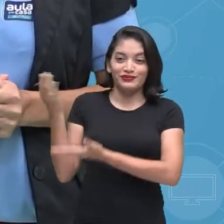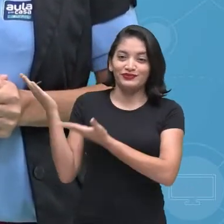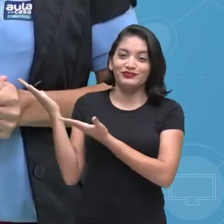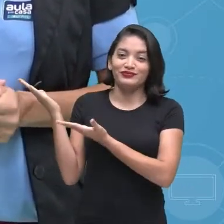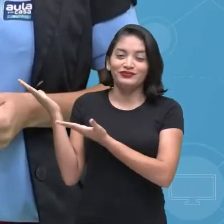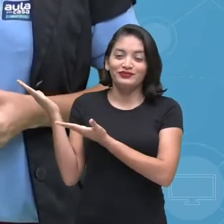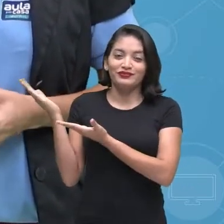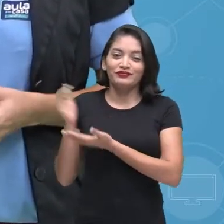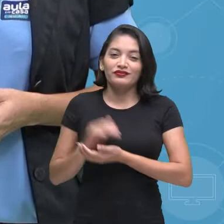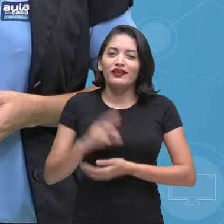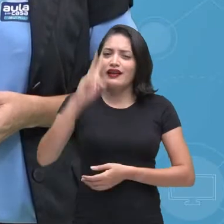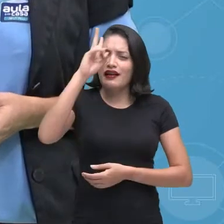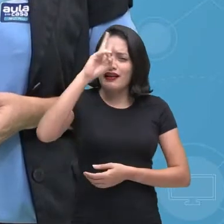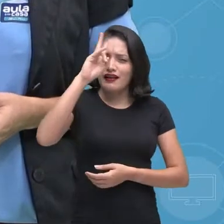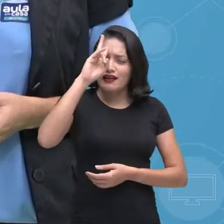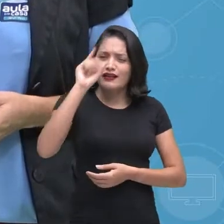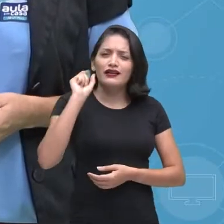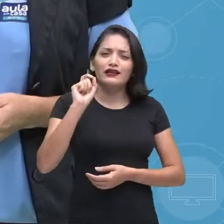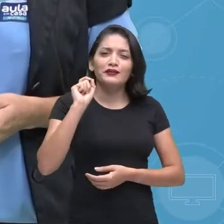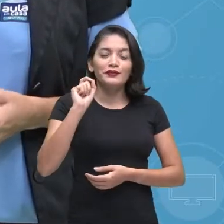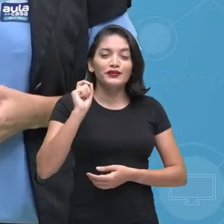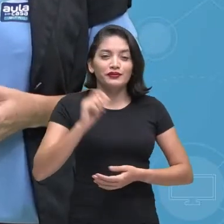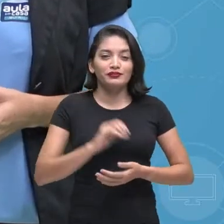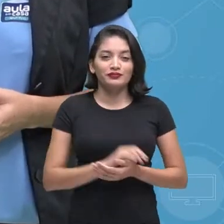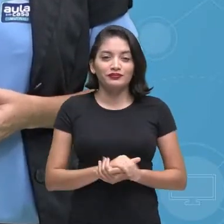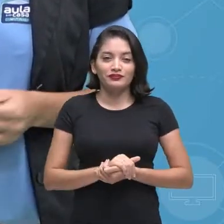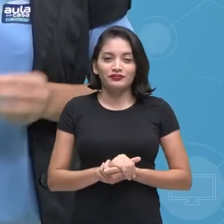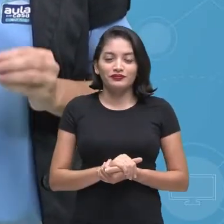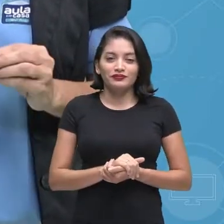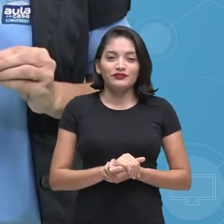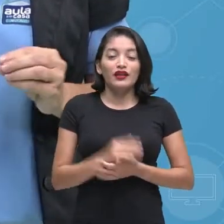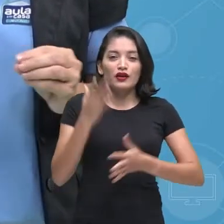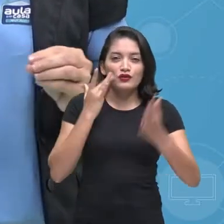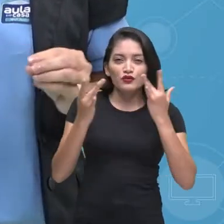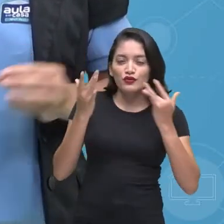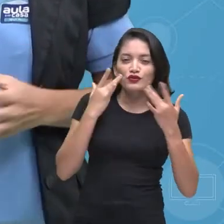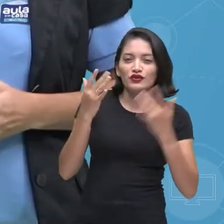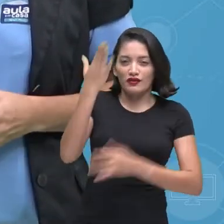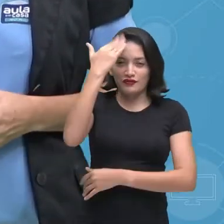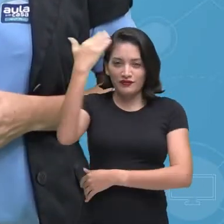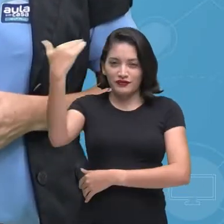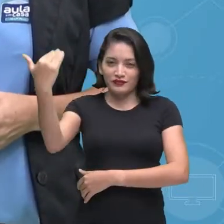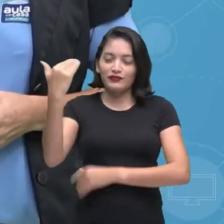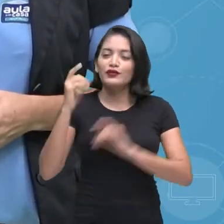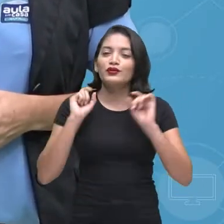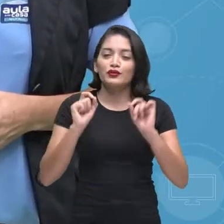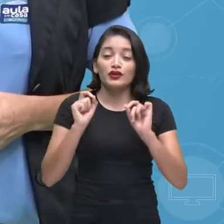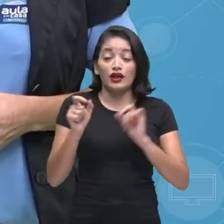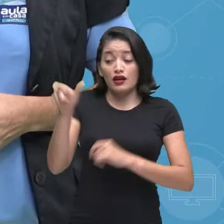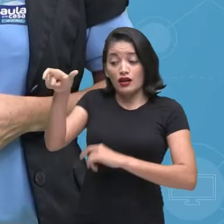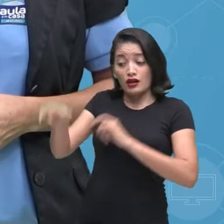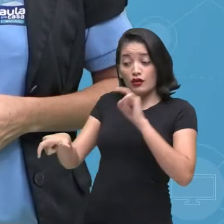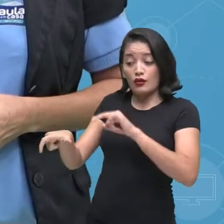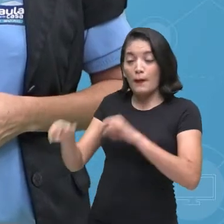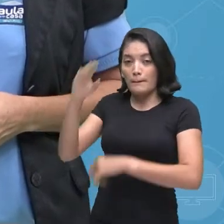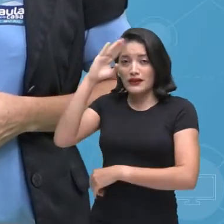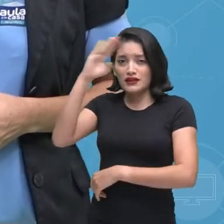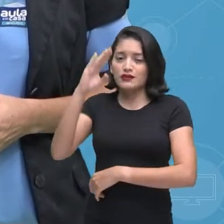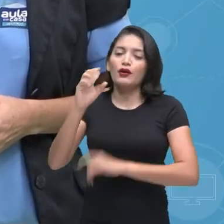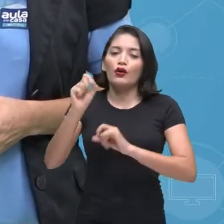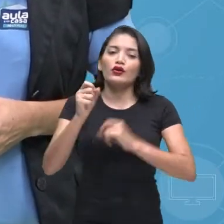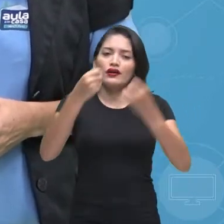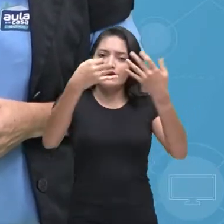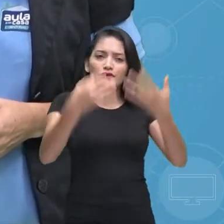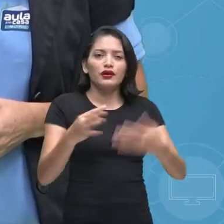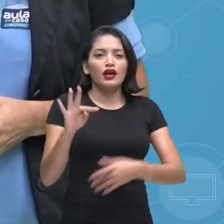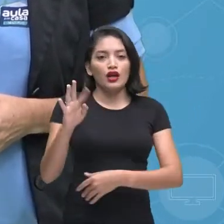que lembra a peça Hamlet né então nessa peça Tem Um textinho em que o personagem principal fala que o